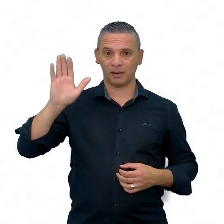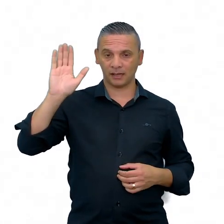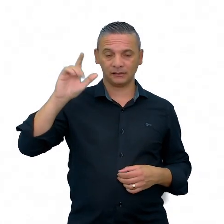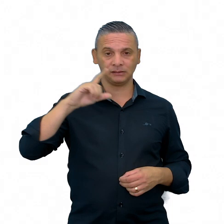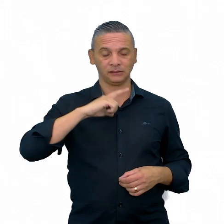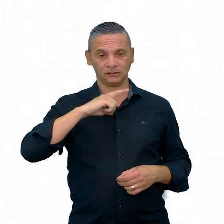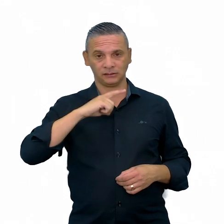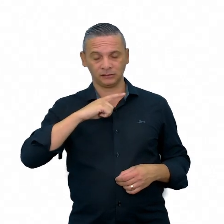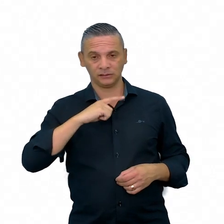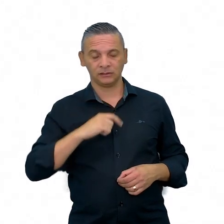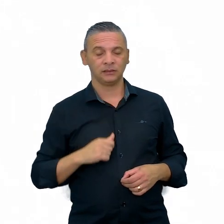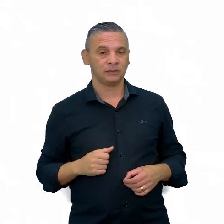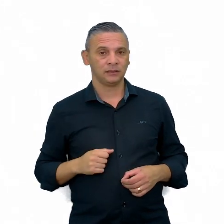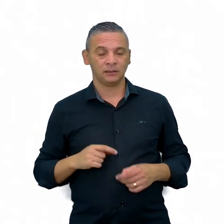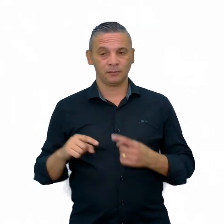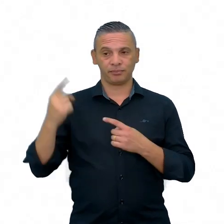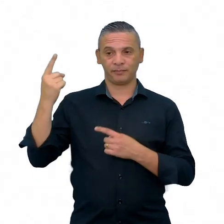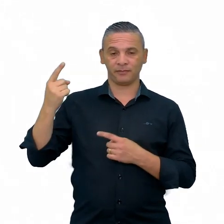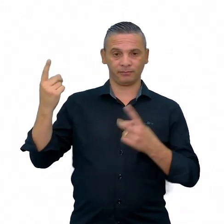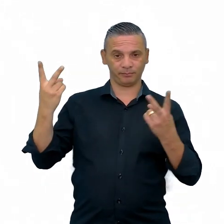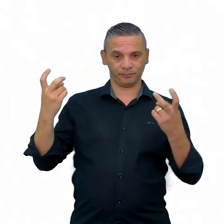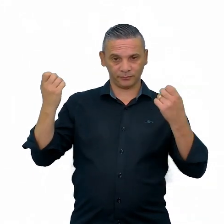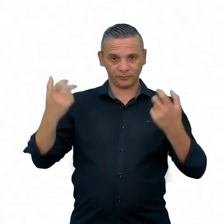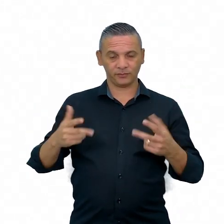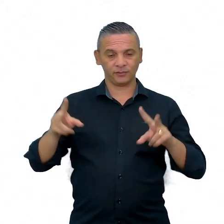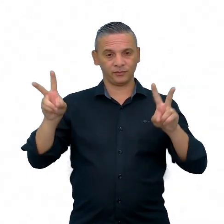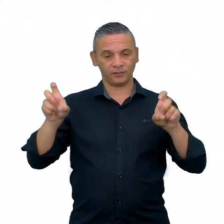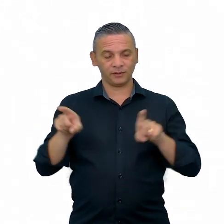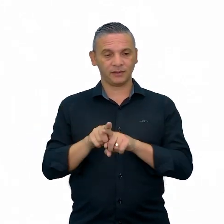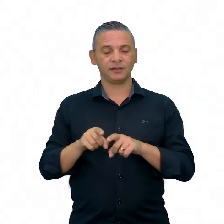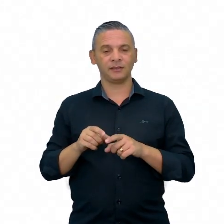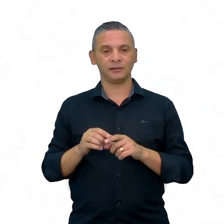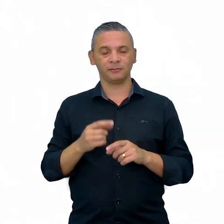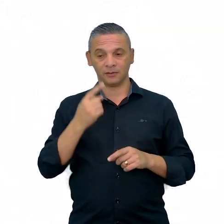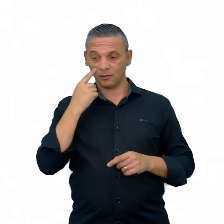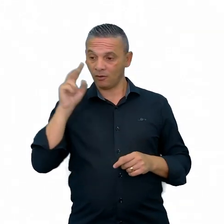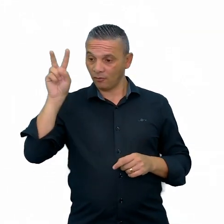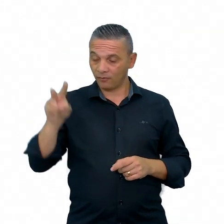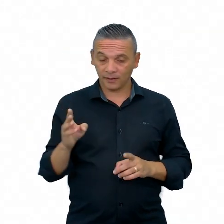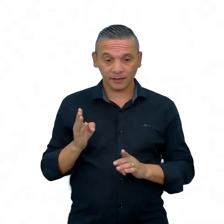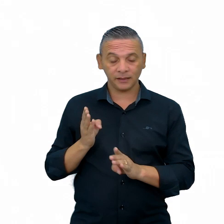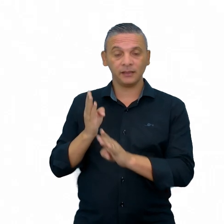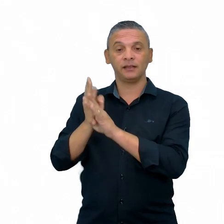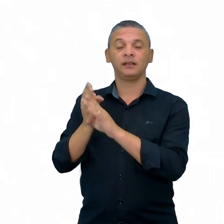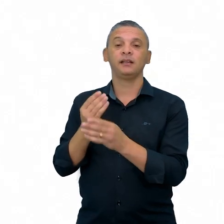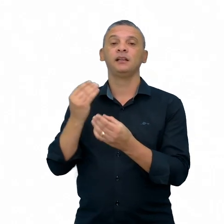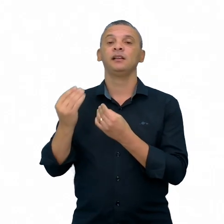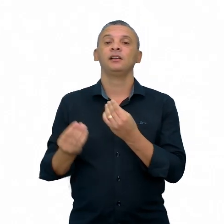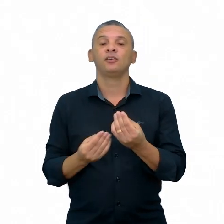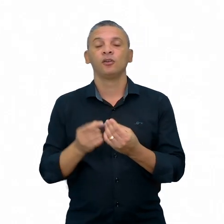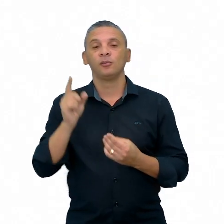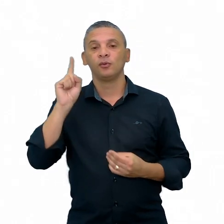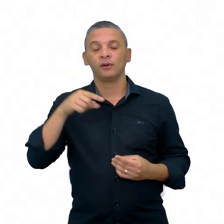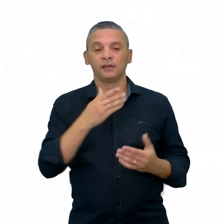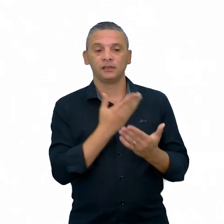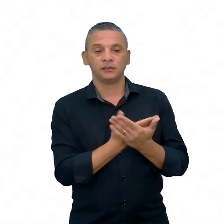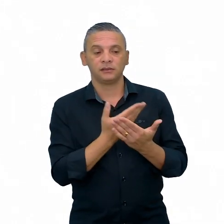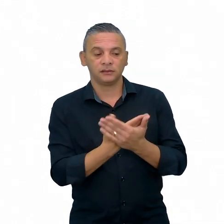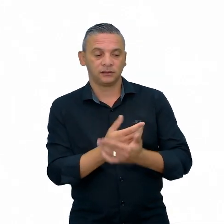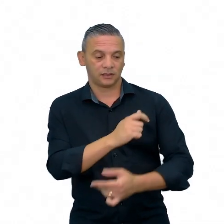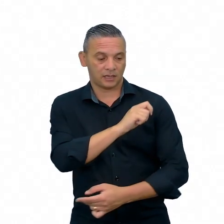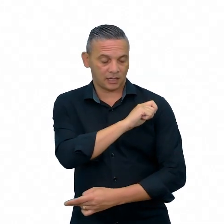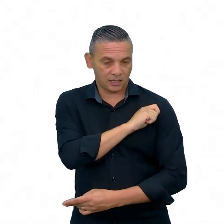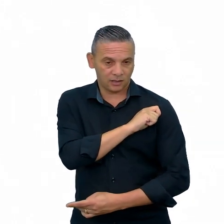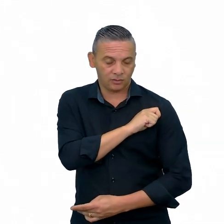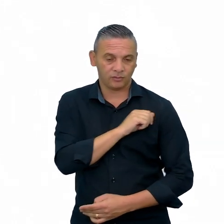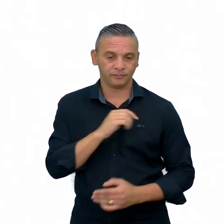né, do que a primeira questão, que era aquele momento de identificar, né, esse momento de identificação desse estudante. Nós